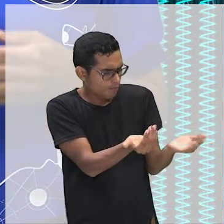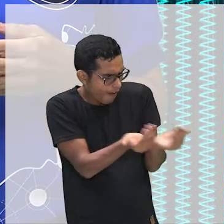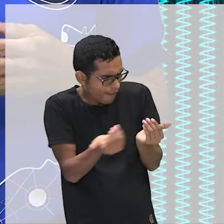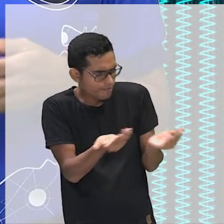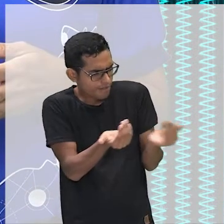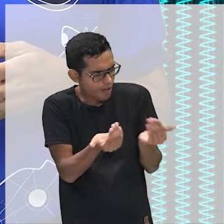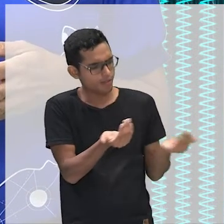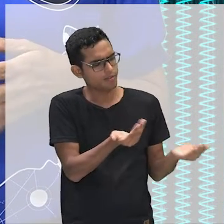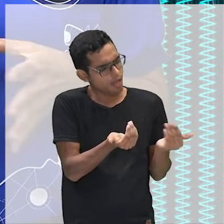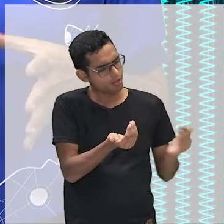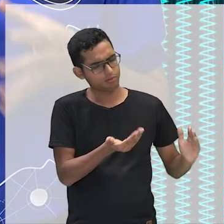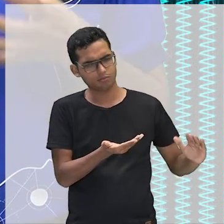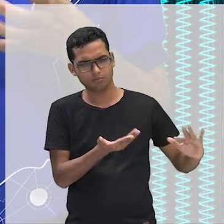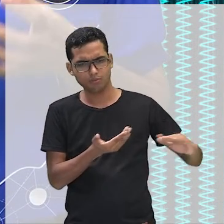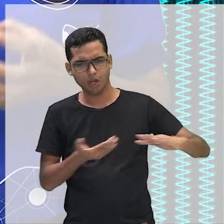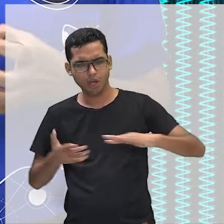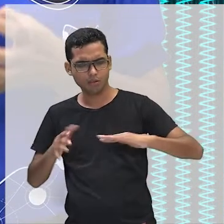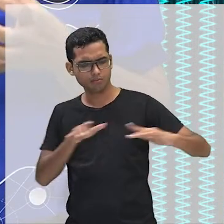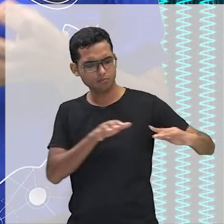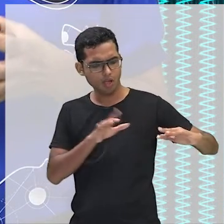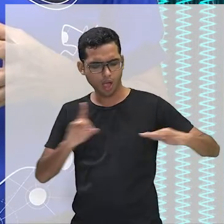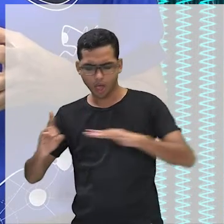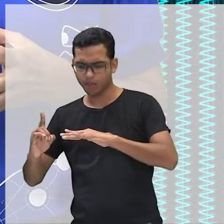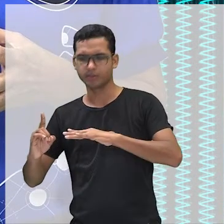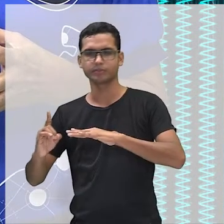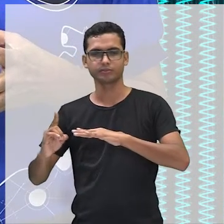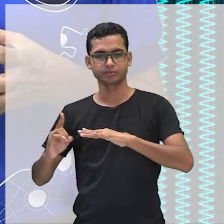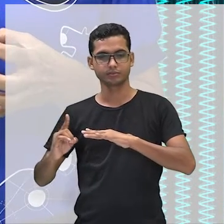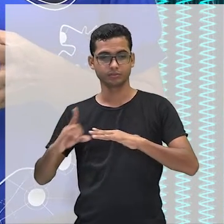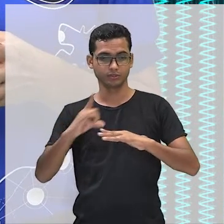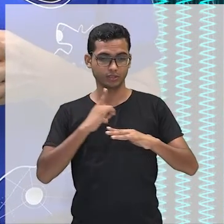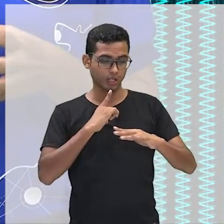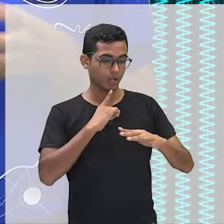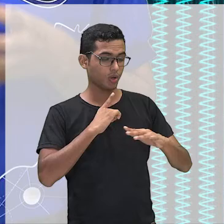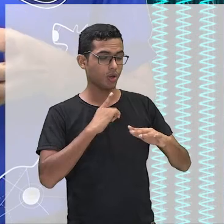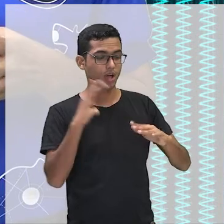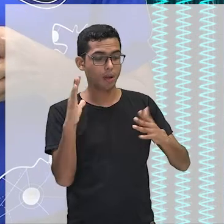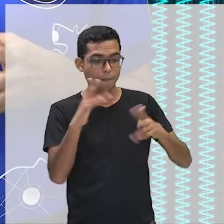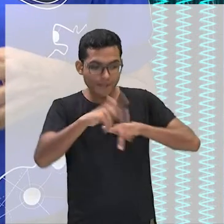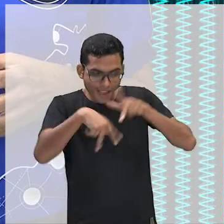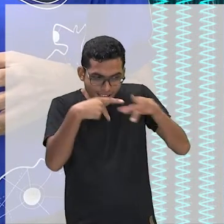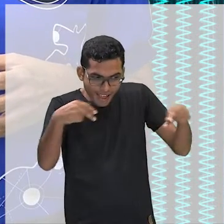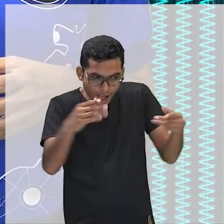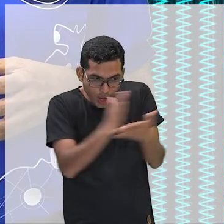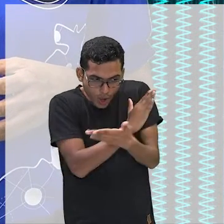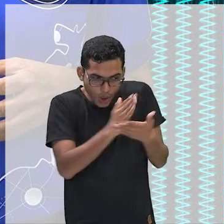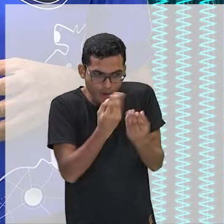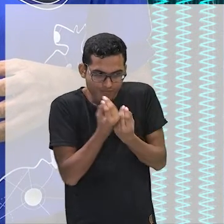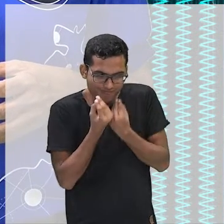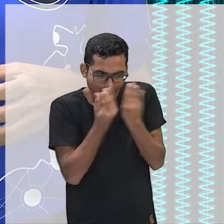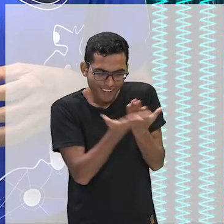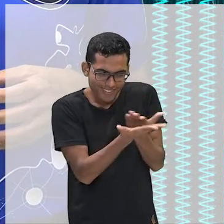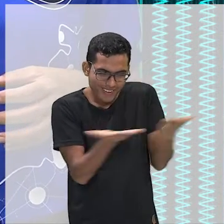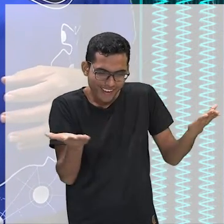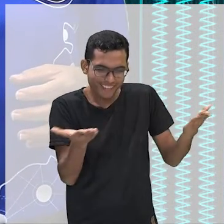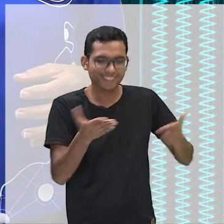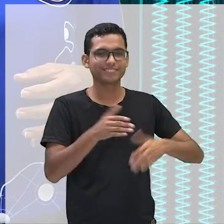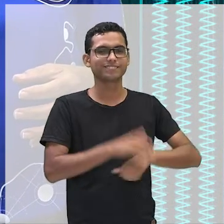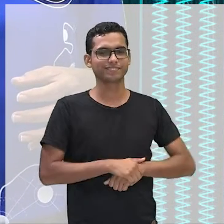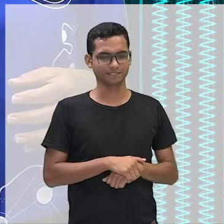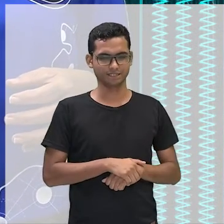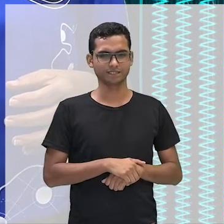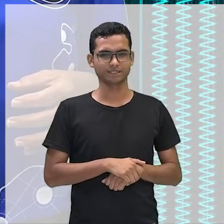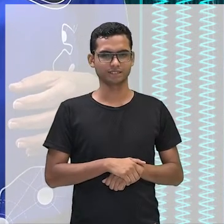some gifts for. Eu tenho alguns presentes, né? Presentes para vocês, né? Se eu estou